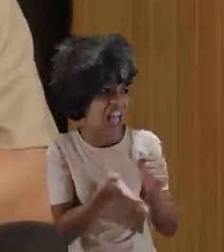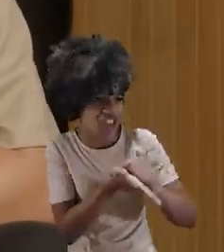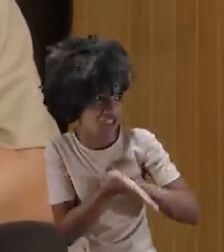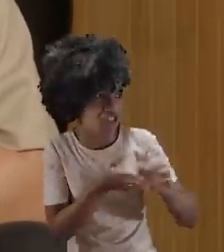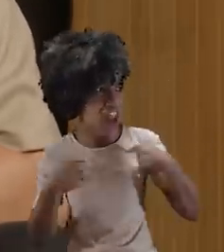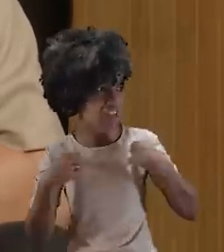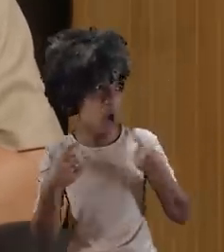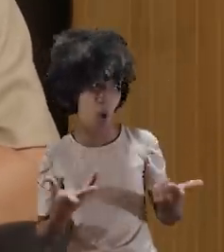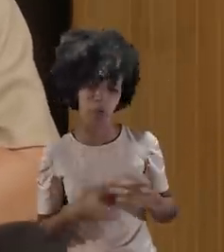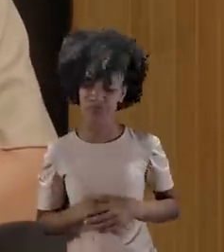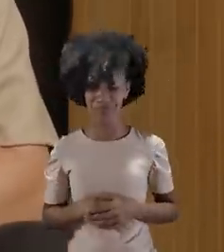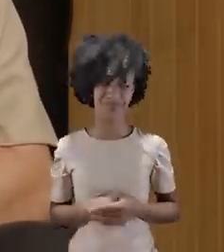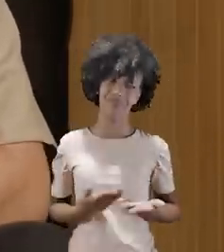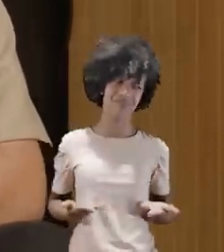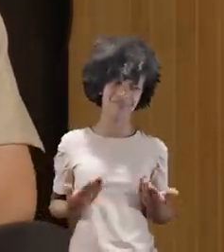roupa